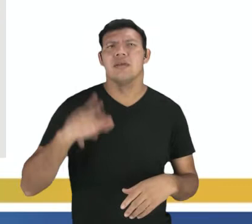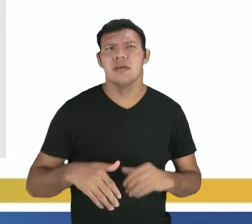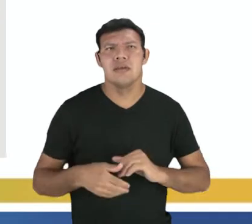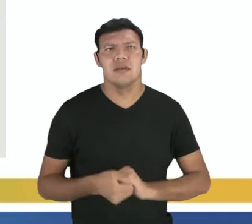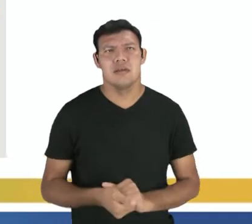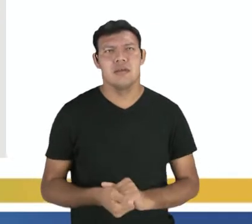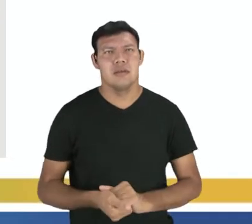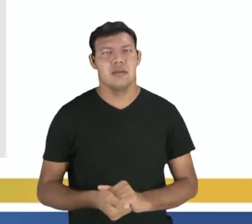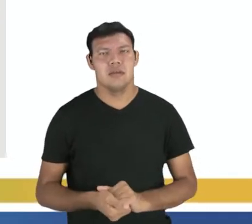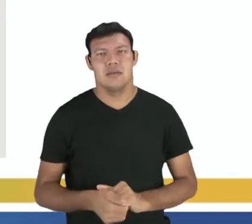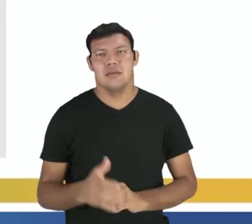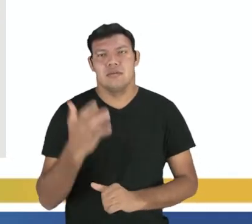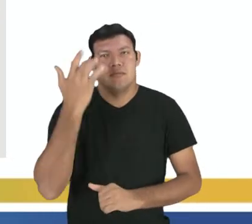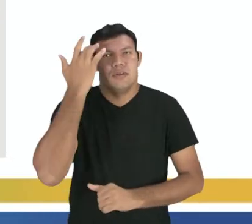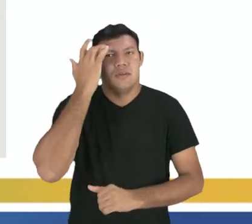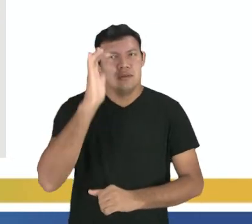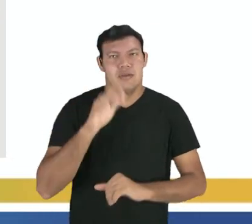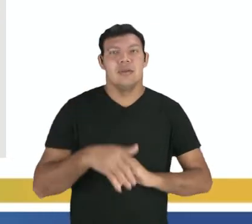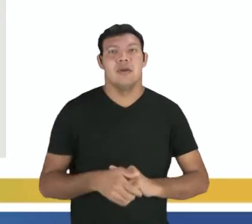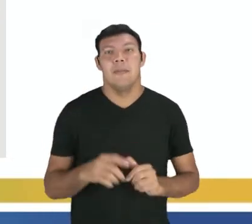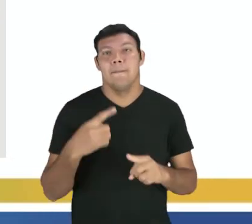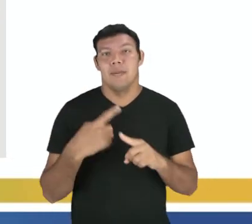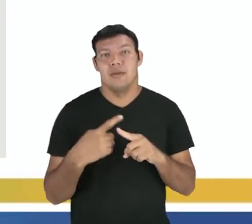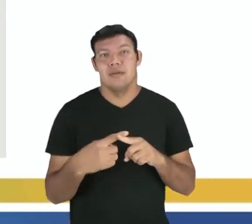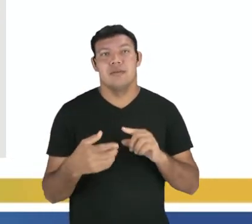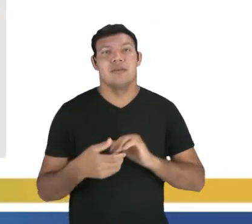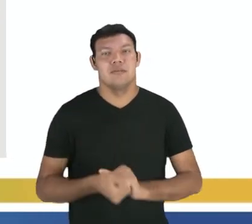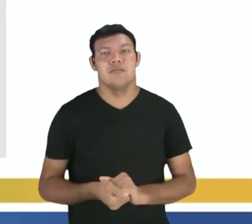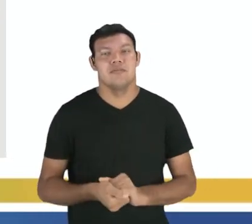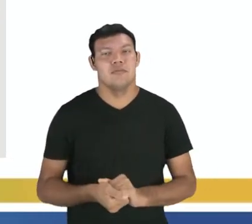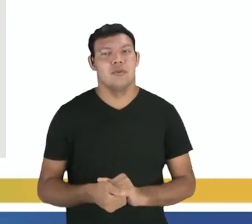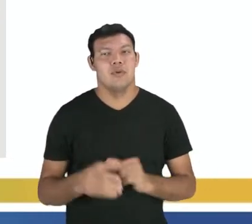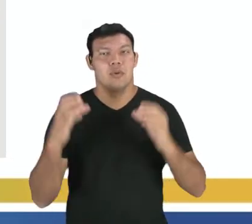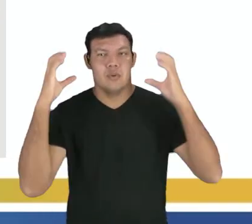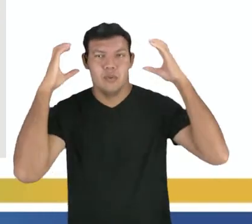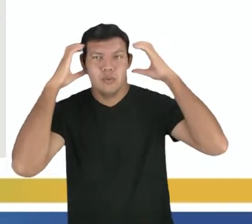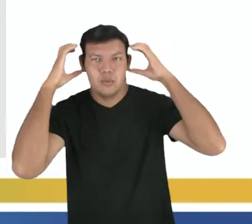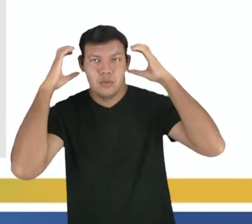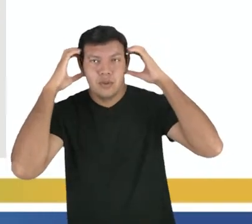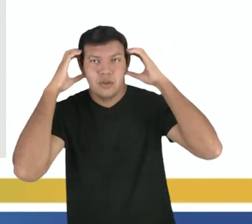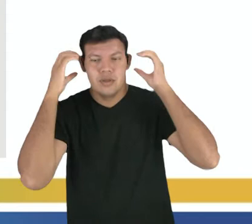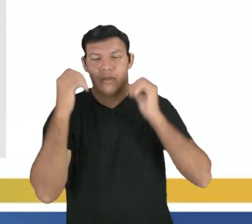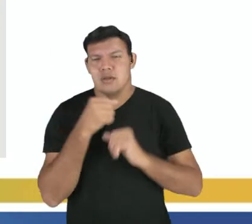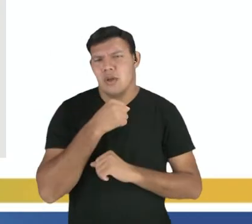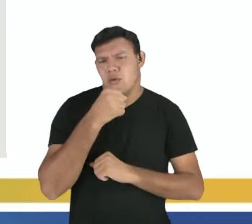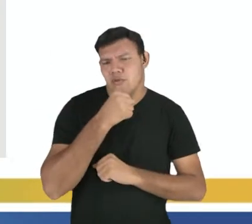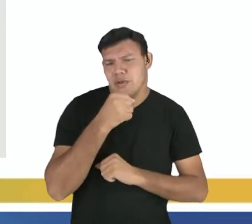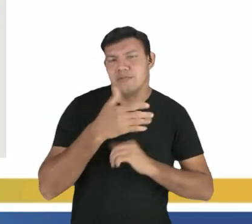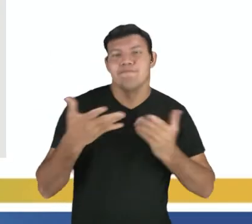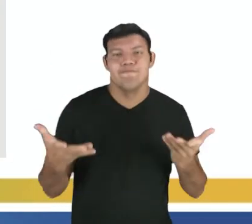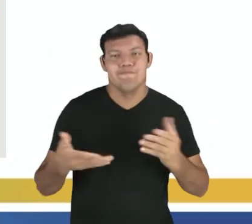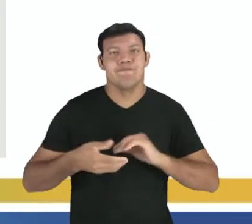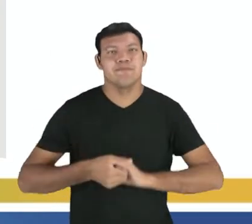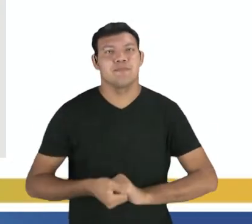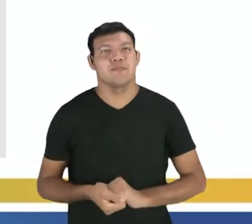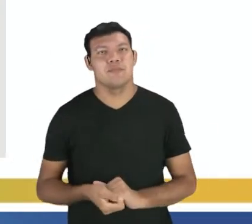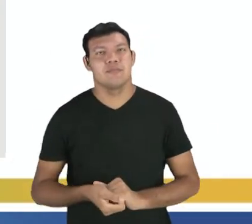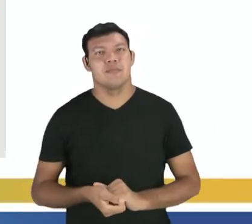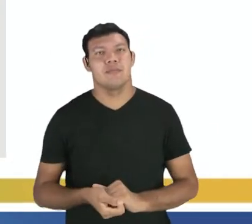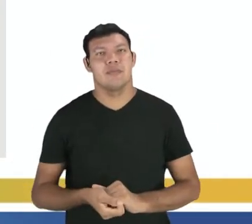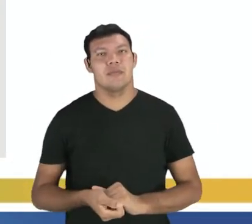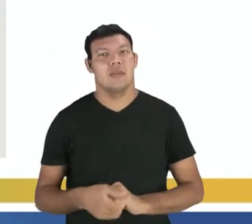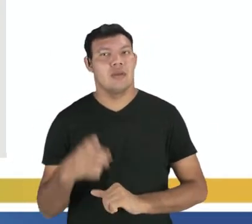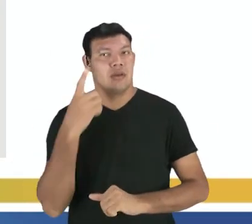não disse, meu Deus. A Mafalda queria saber, né, a quem o locutor aí da rádio estava se referindo. Mas vamos